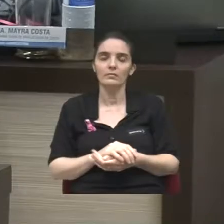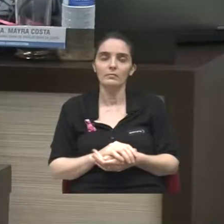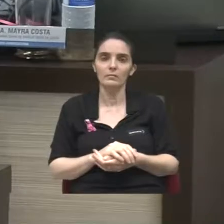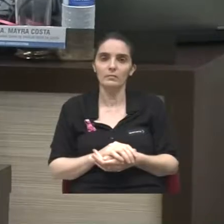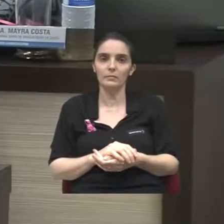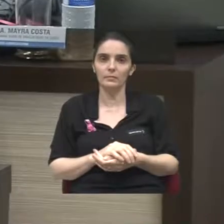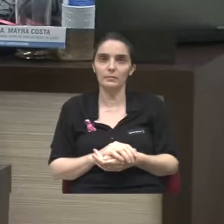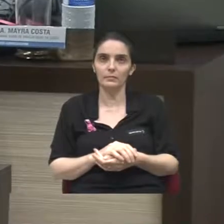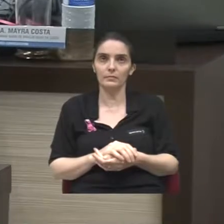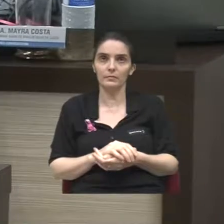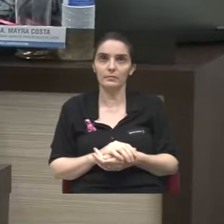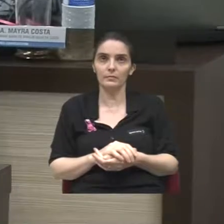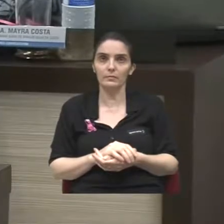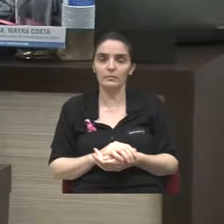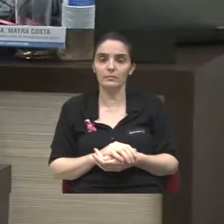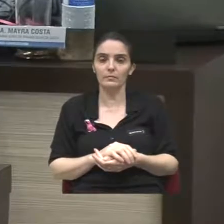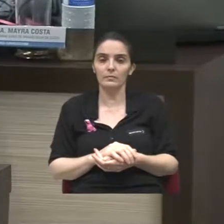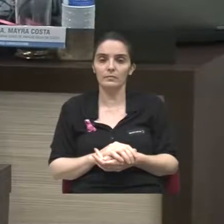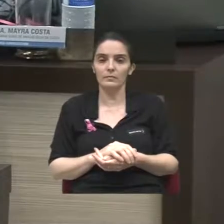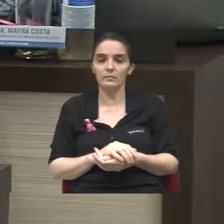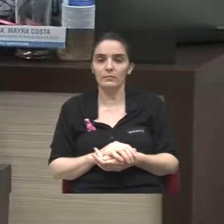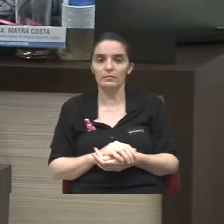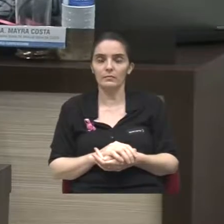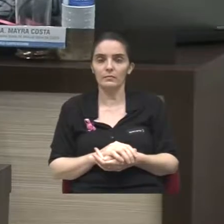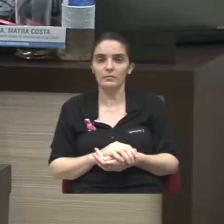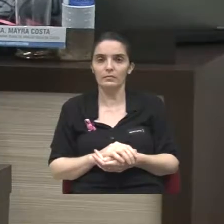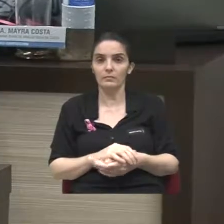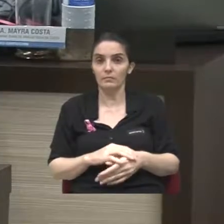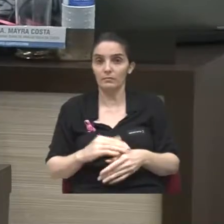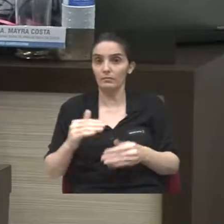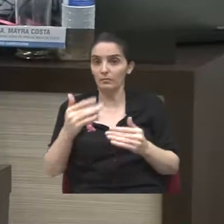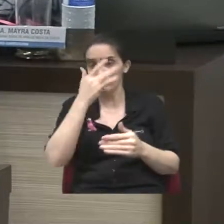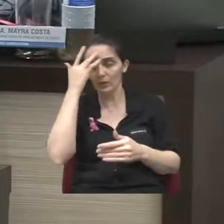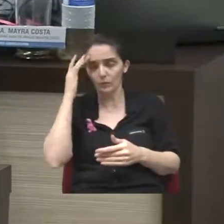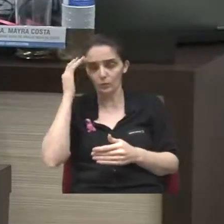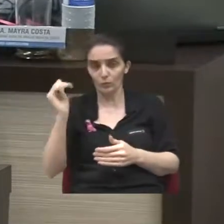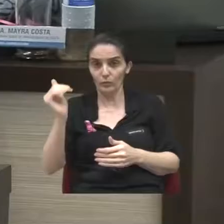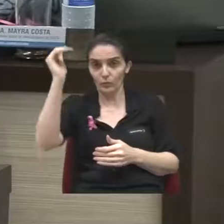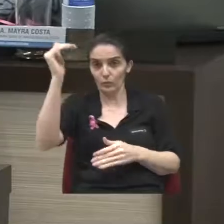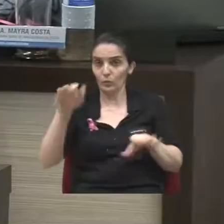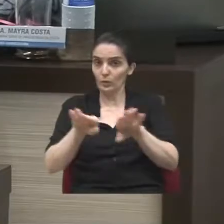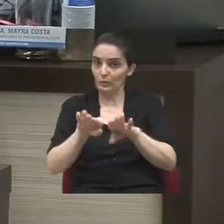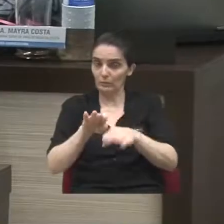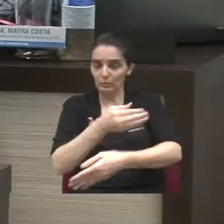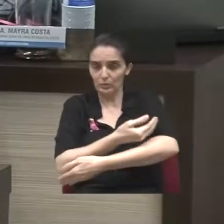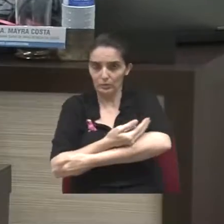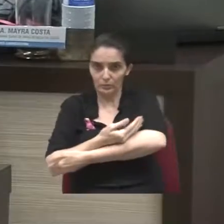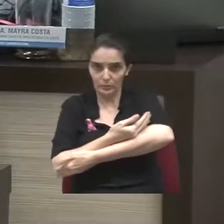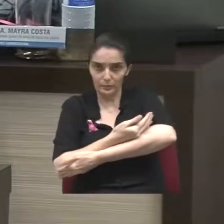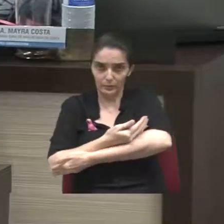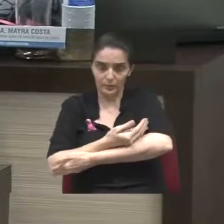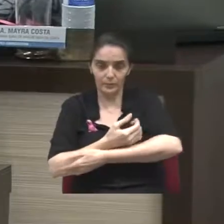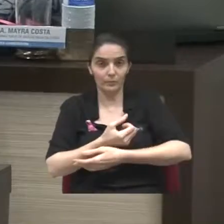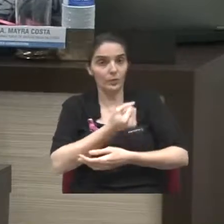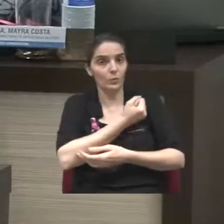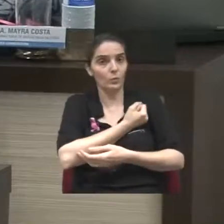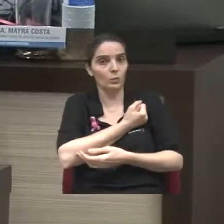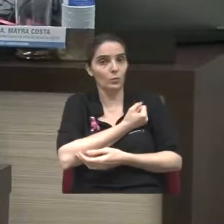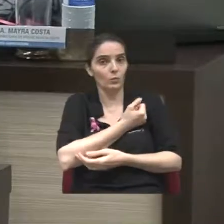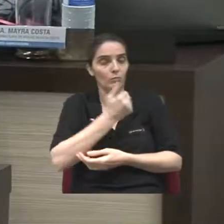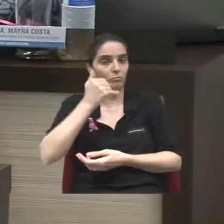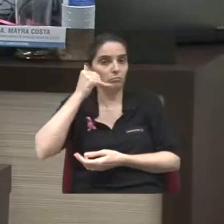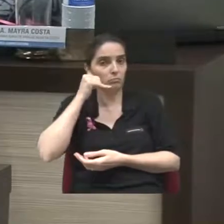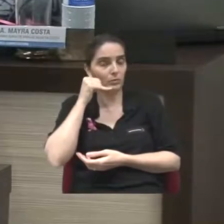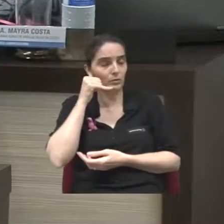Heimlich, tanto em adultos como em bebês. O número do telefone do Serviço